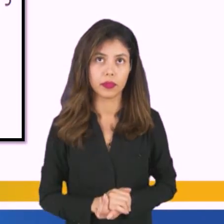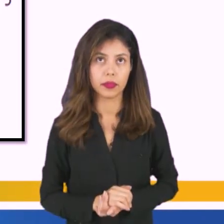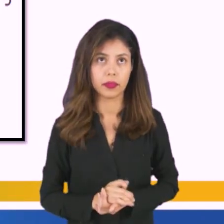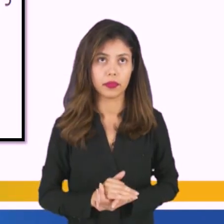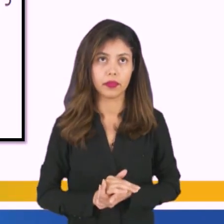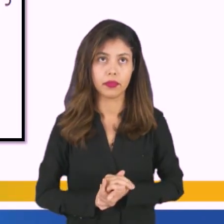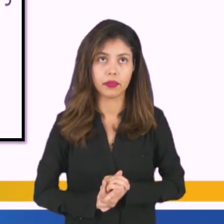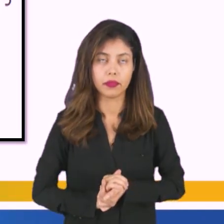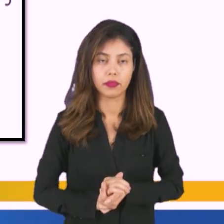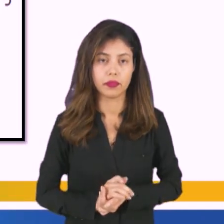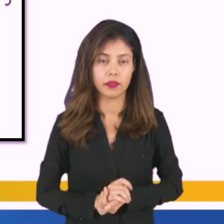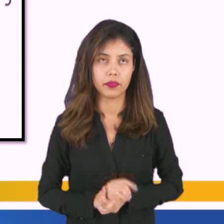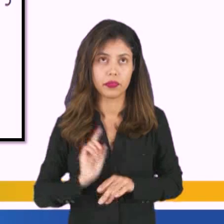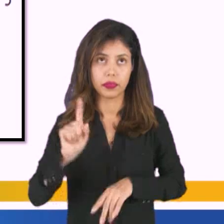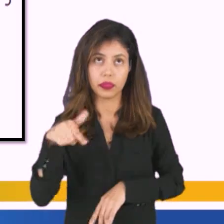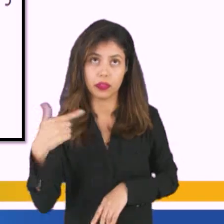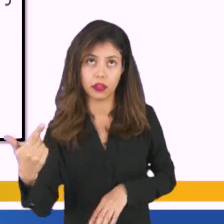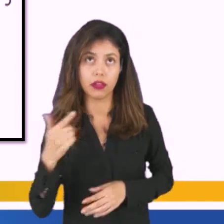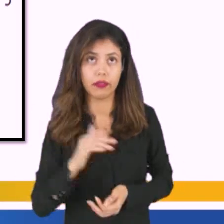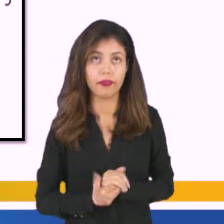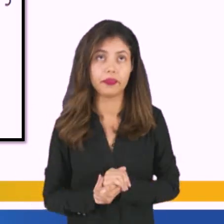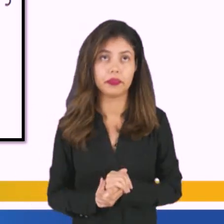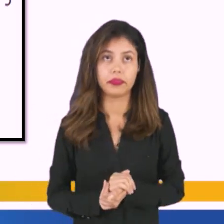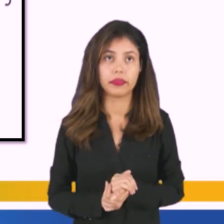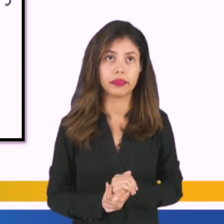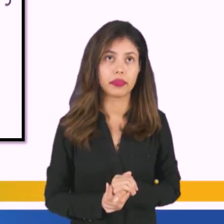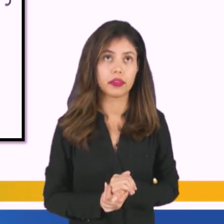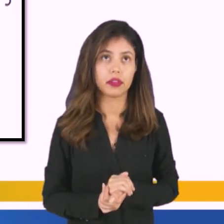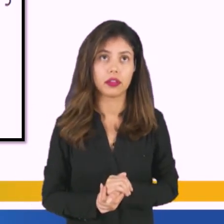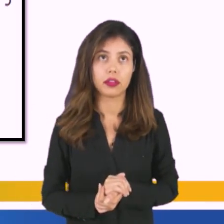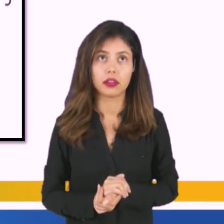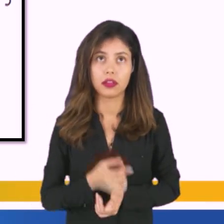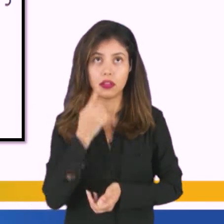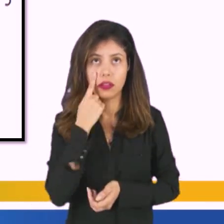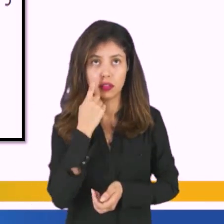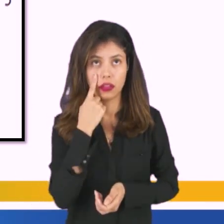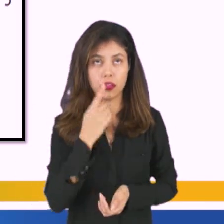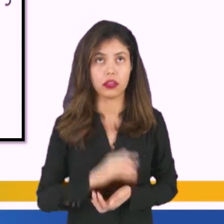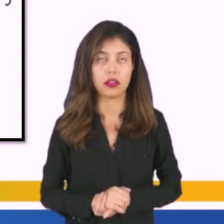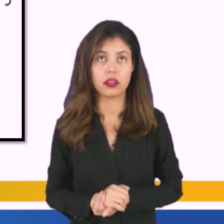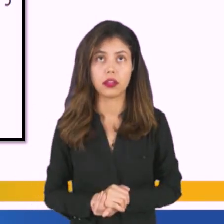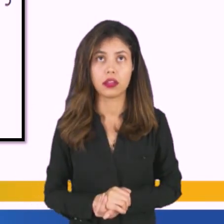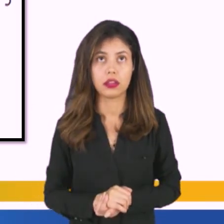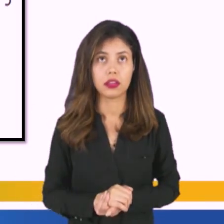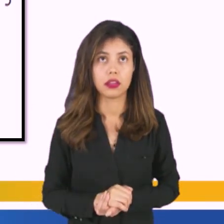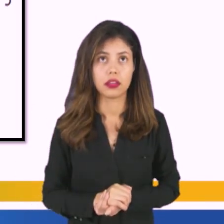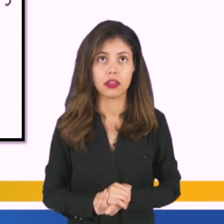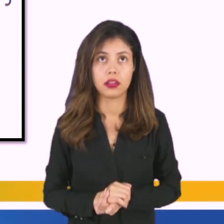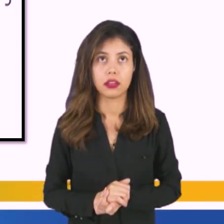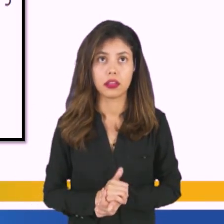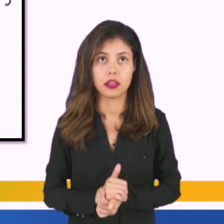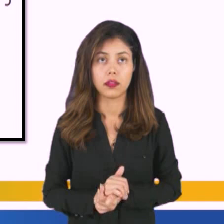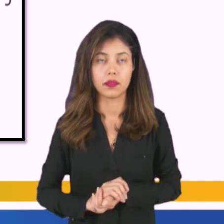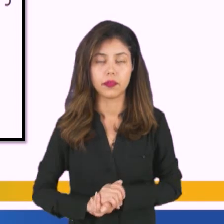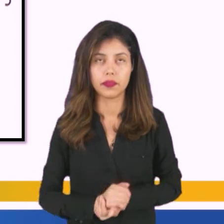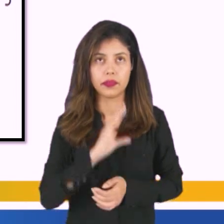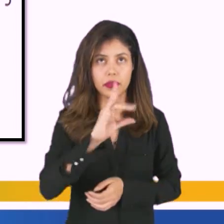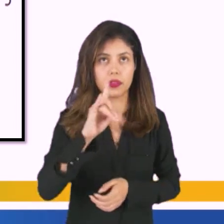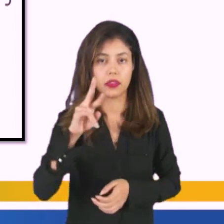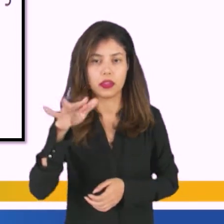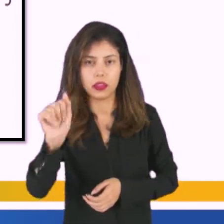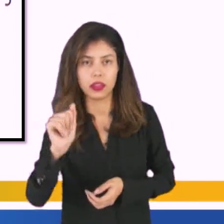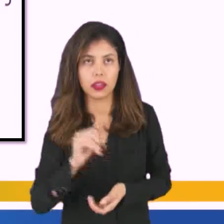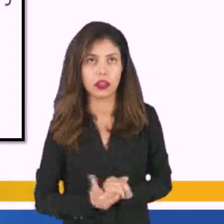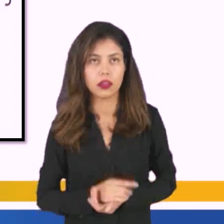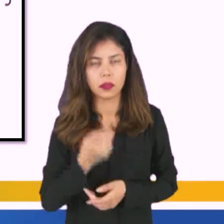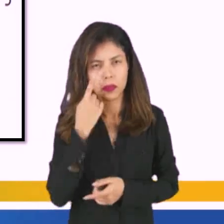Na próxima cadeia, observação de isomeria, existe a isomeria de cadeia, que é observando o